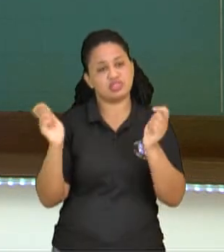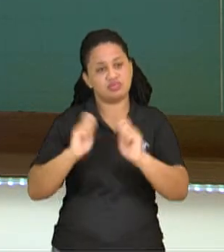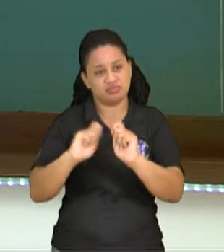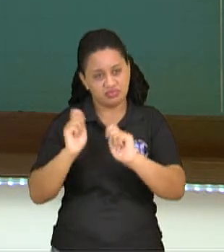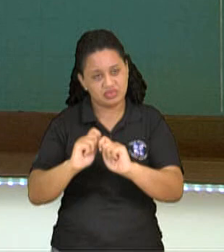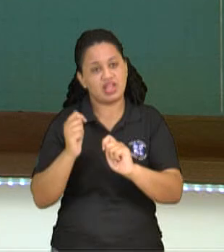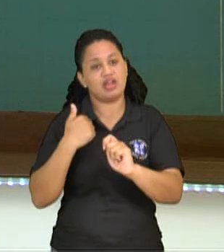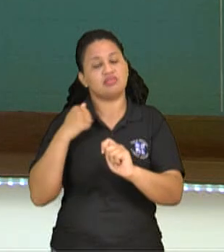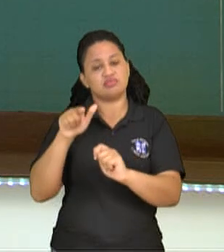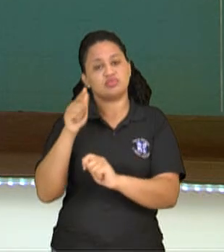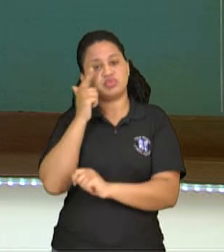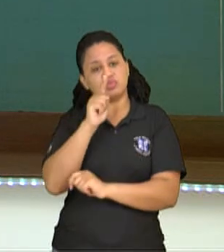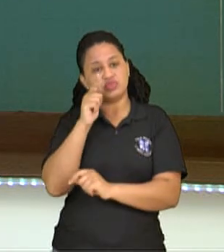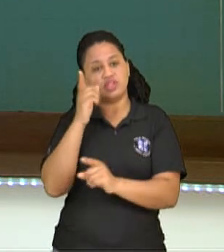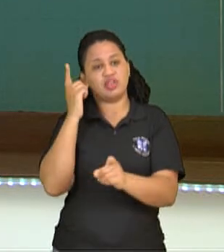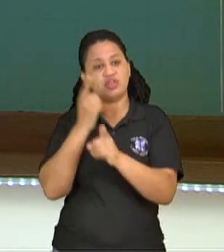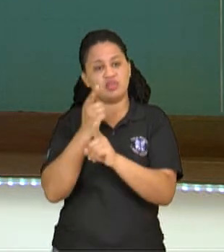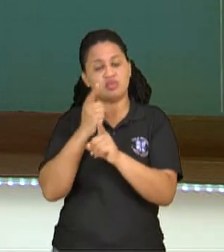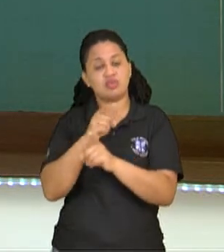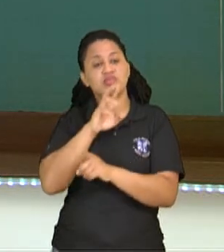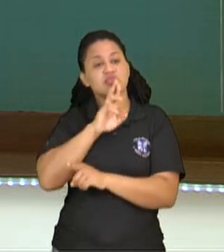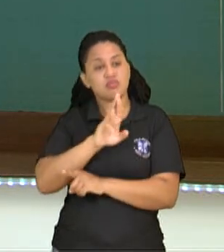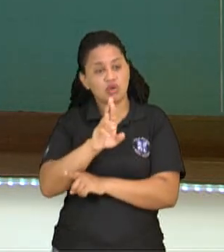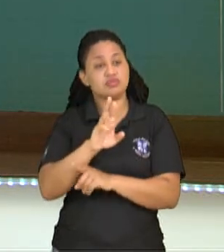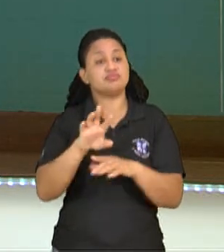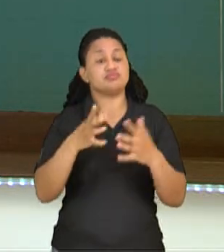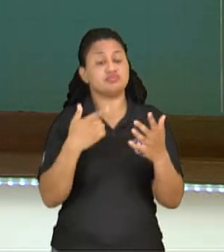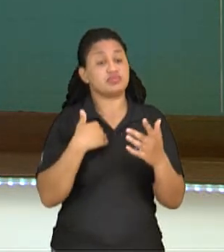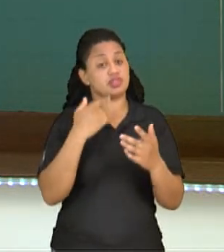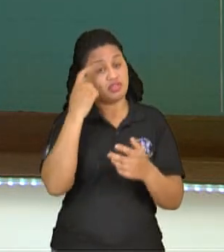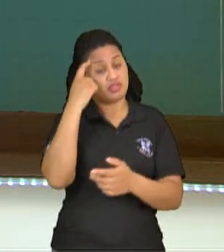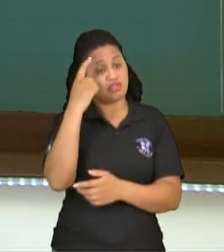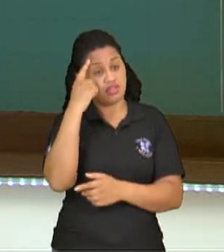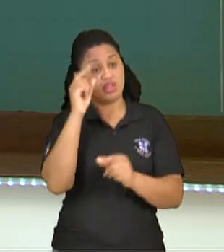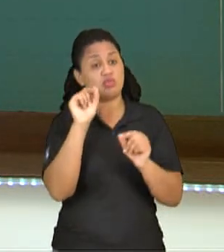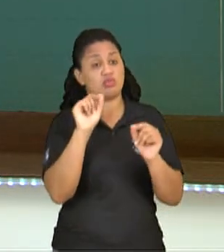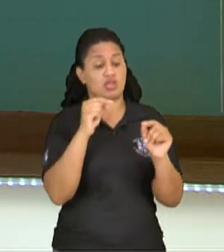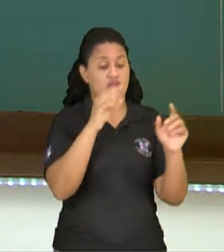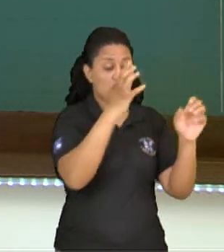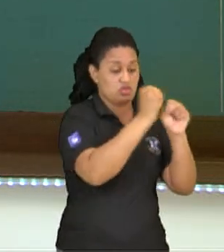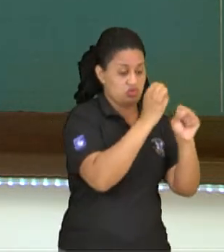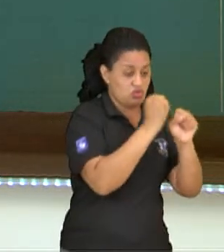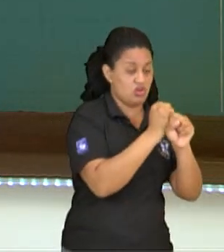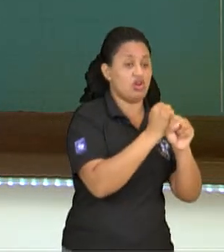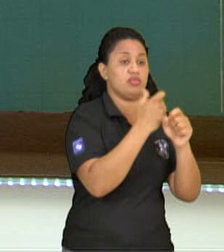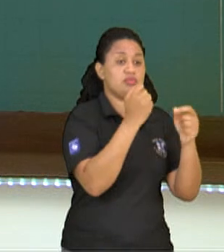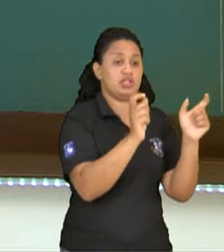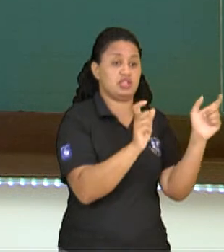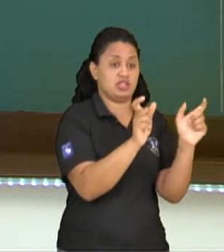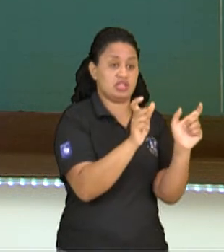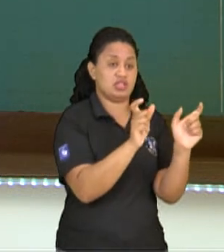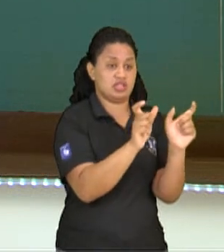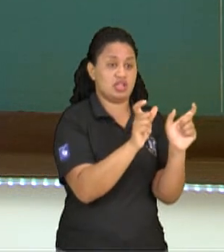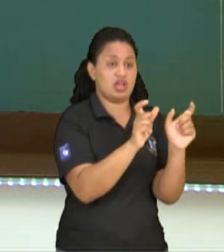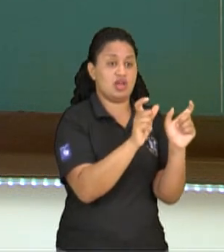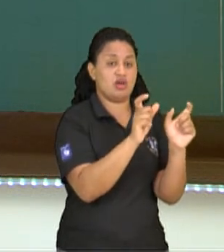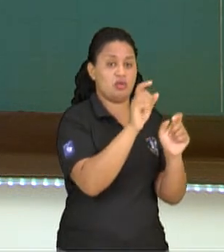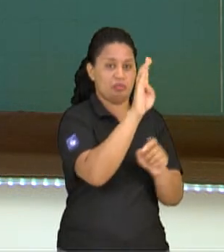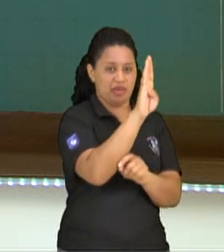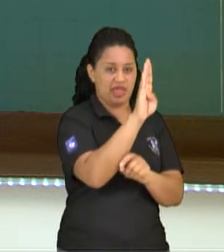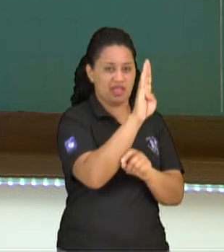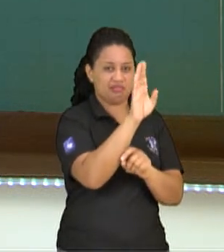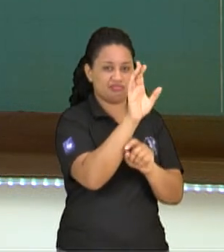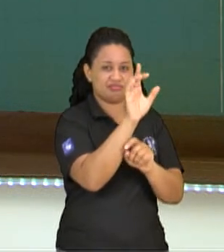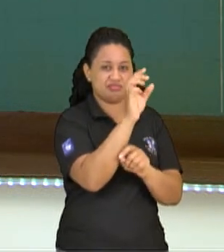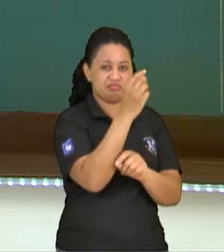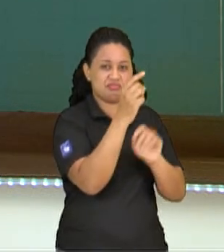caso, a gente consegue encontrar, sim, essa solução. Então, essa é a ideia. A soma ela tem que dar o B com o sinalzinho trocado, com o